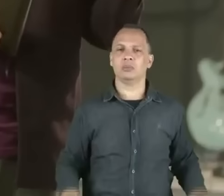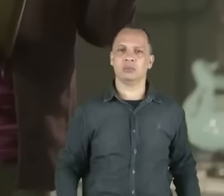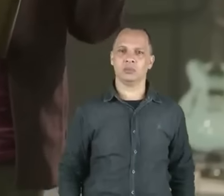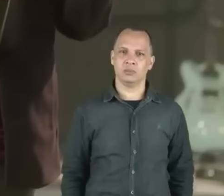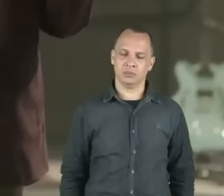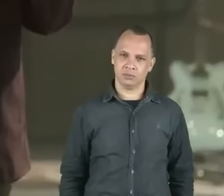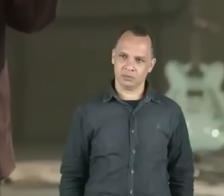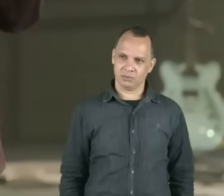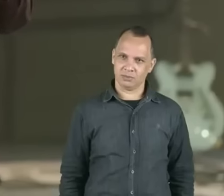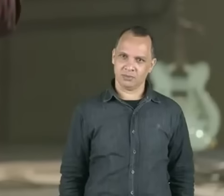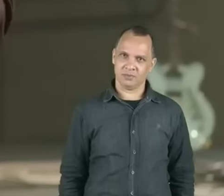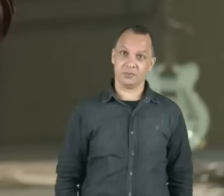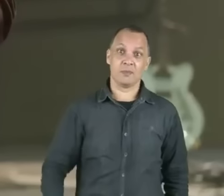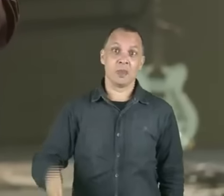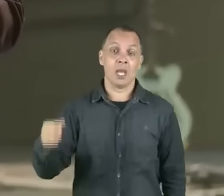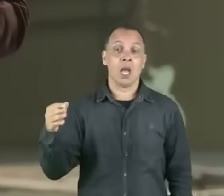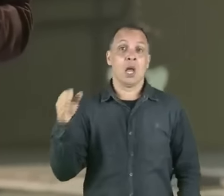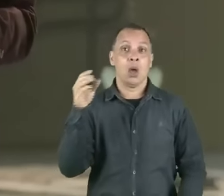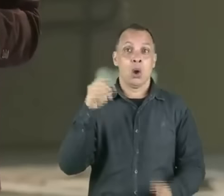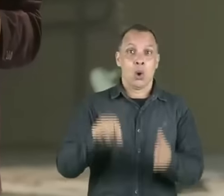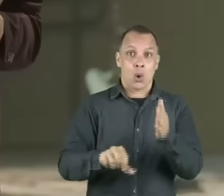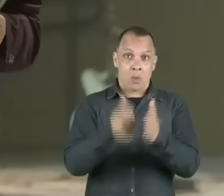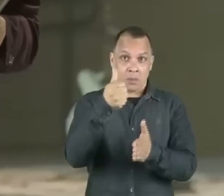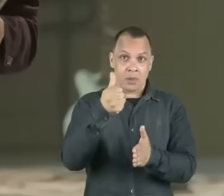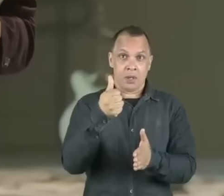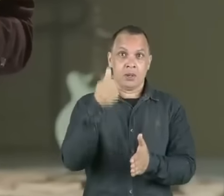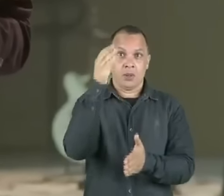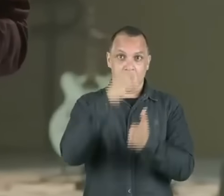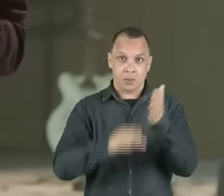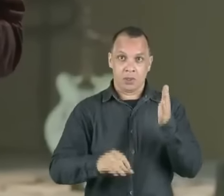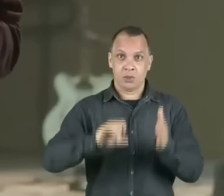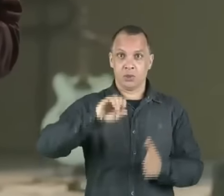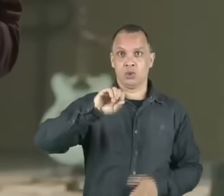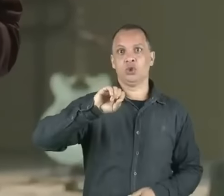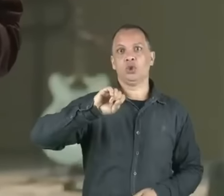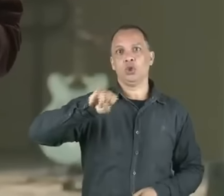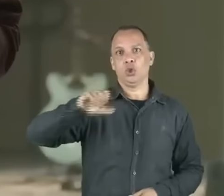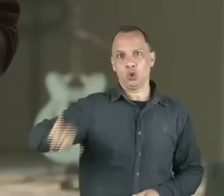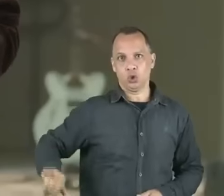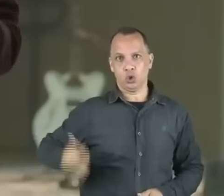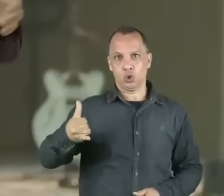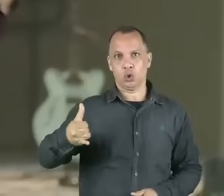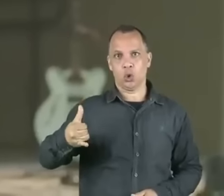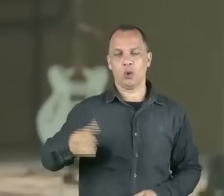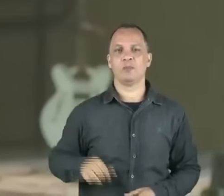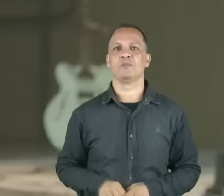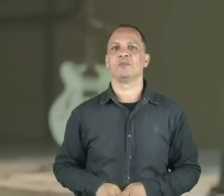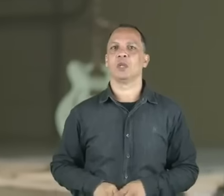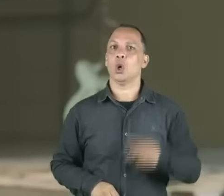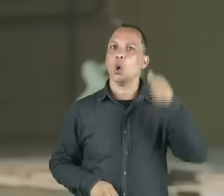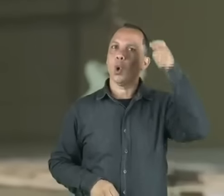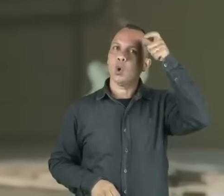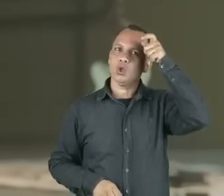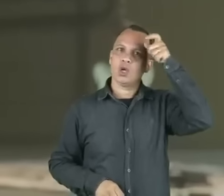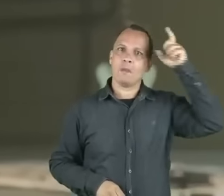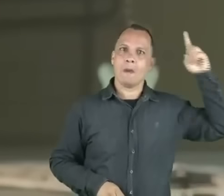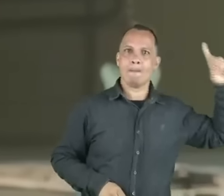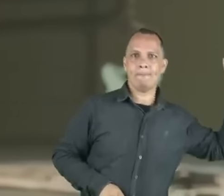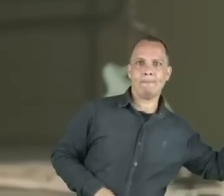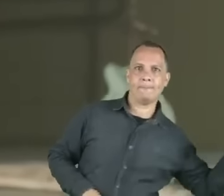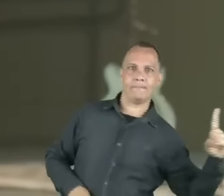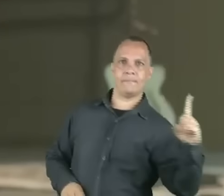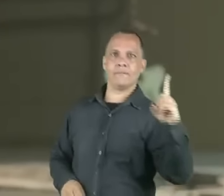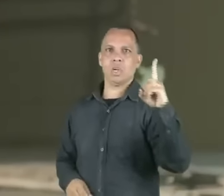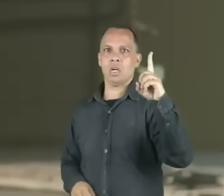no primeiro Capítulo de Jó quando o Diabo diz Adeus é senhora você não cercou Jó de